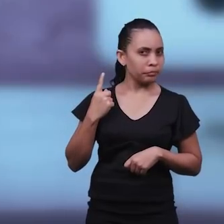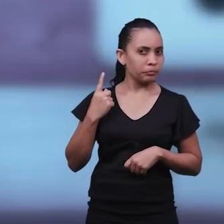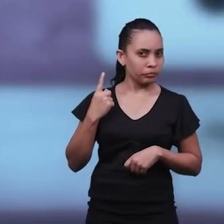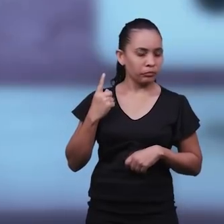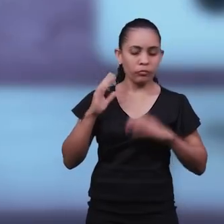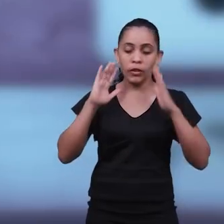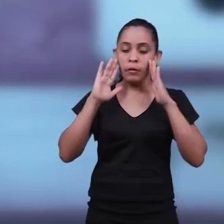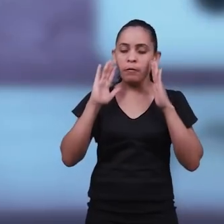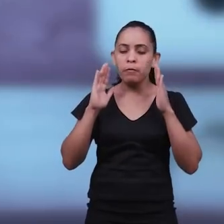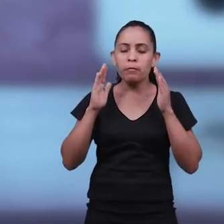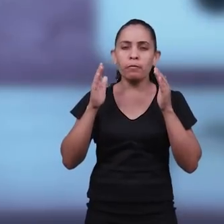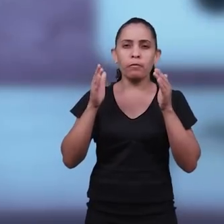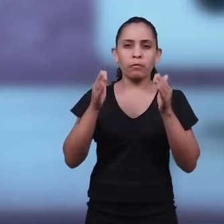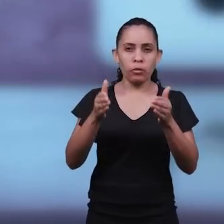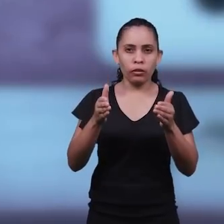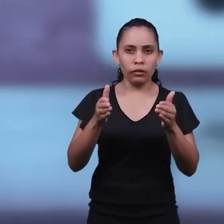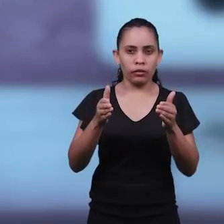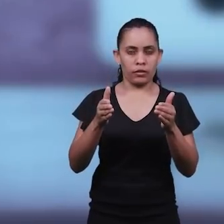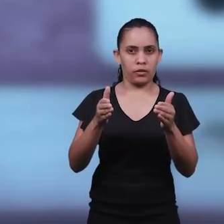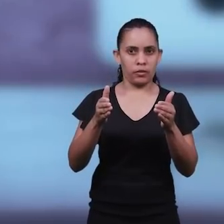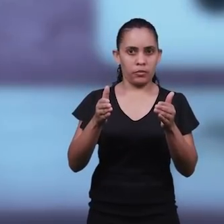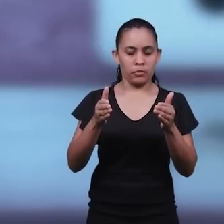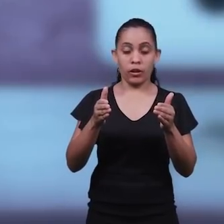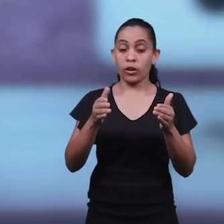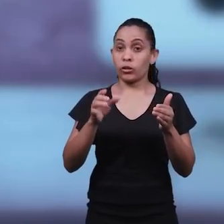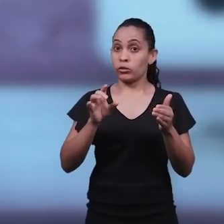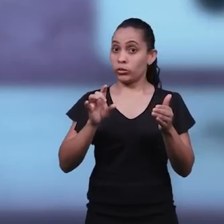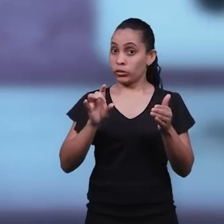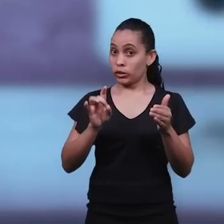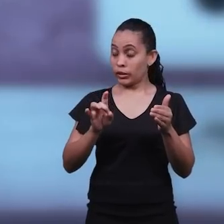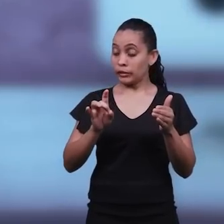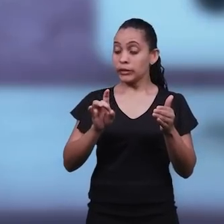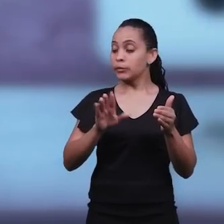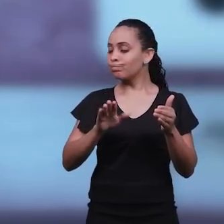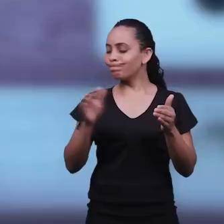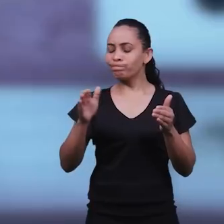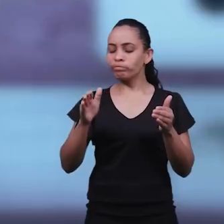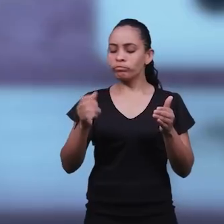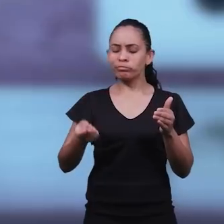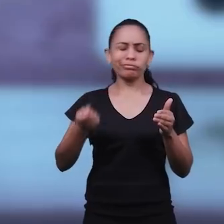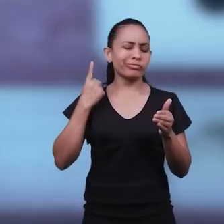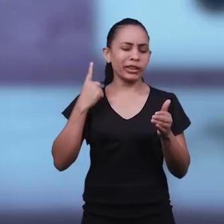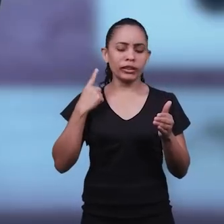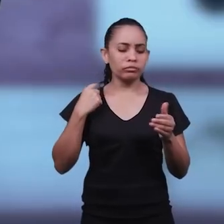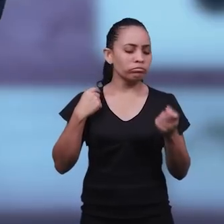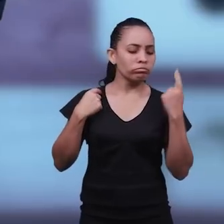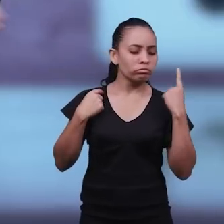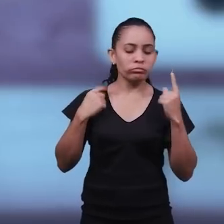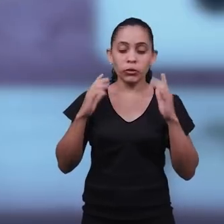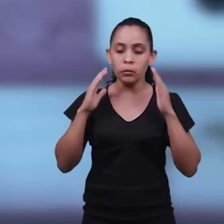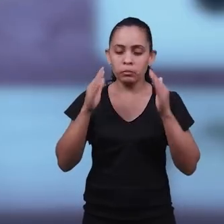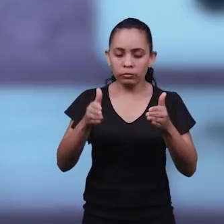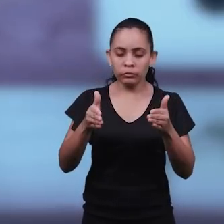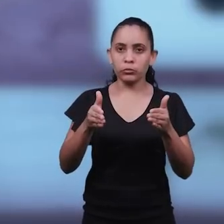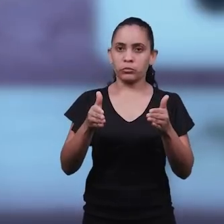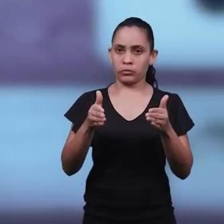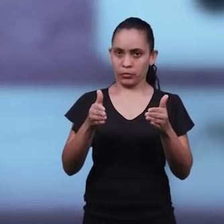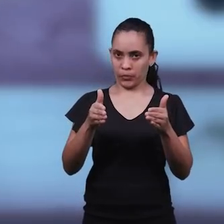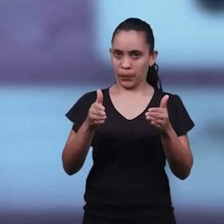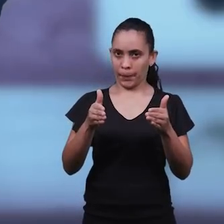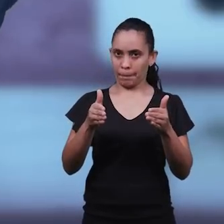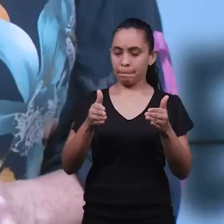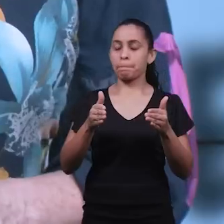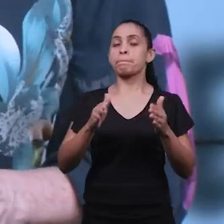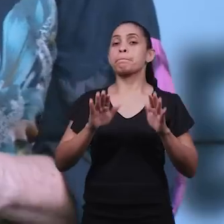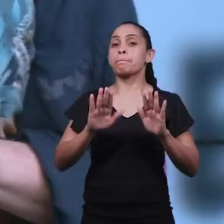somos capazes de focalizar em determinados aspectos, deixando de lado o que não nos interessa naquele